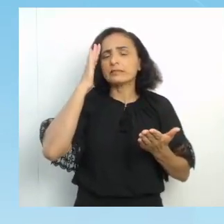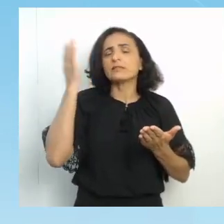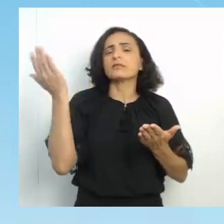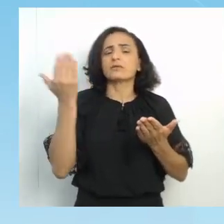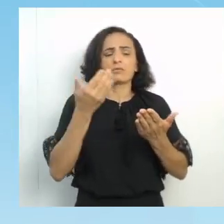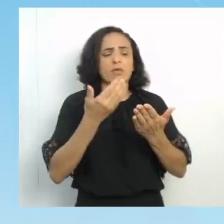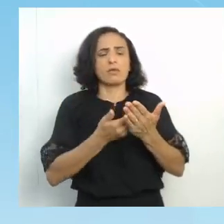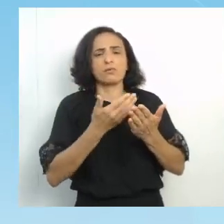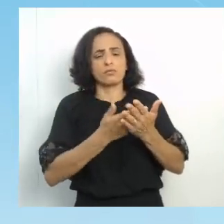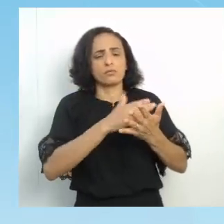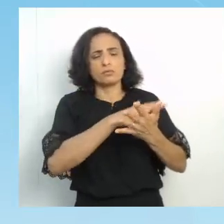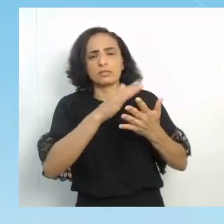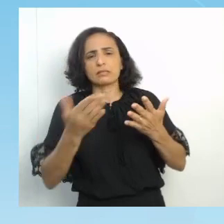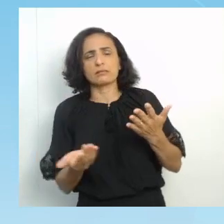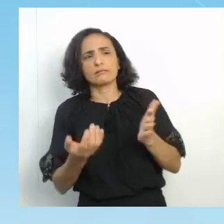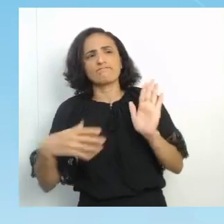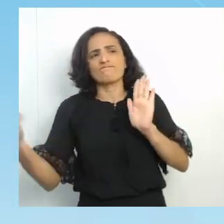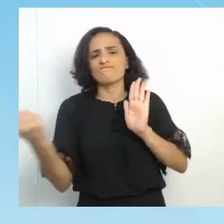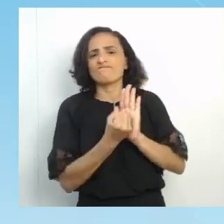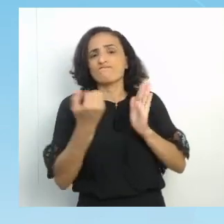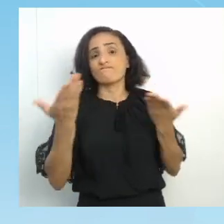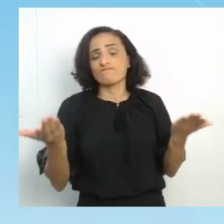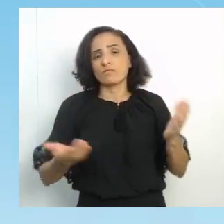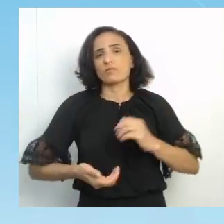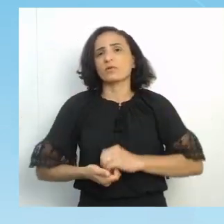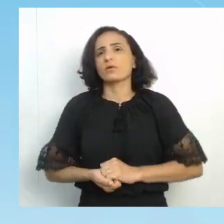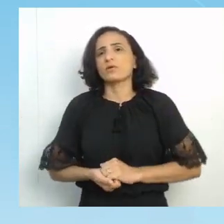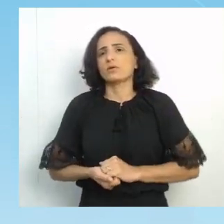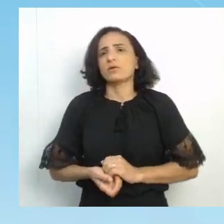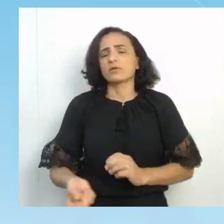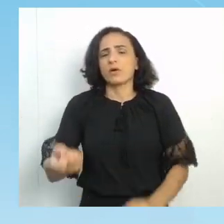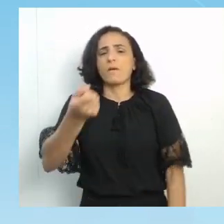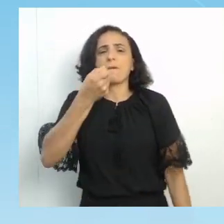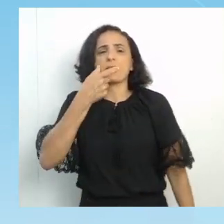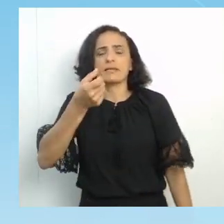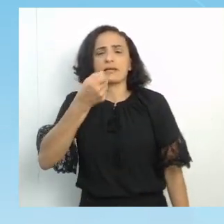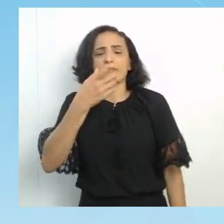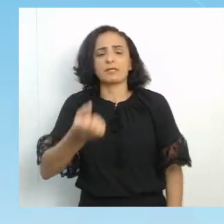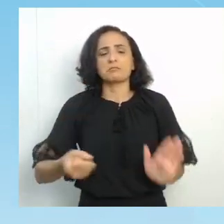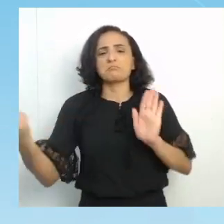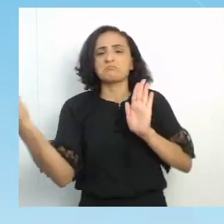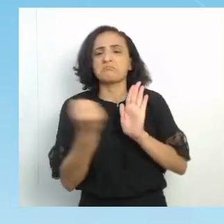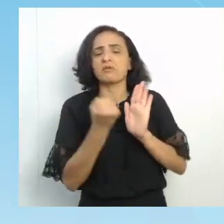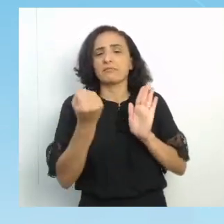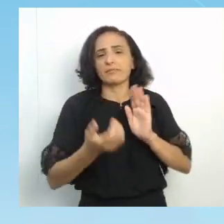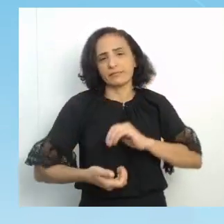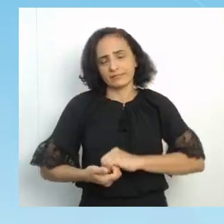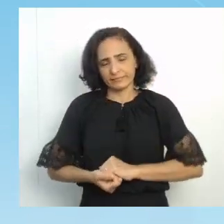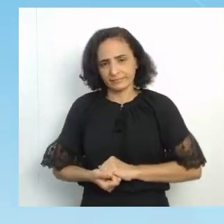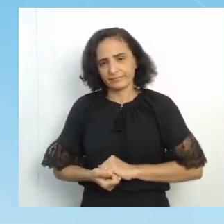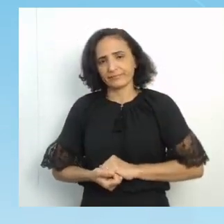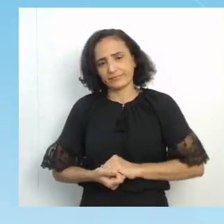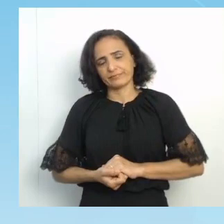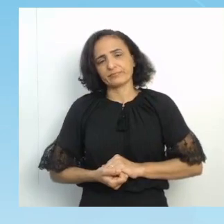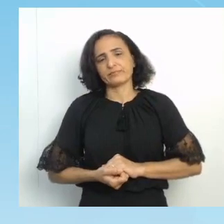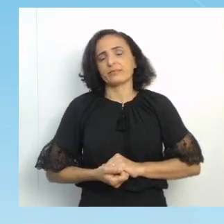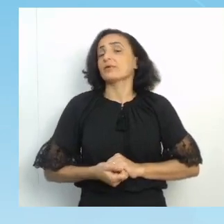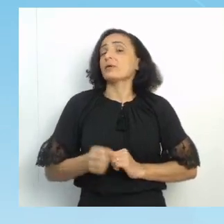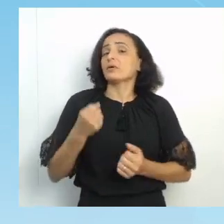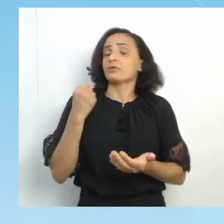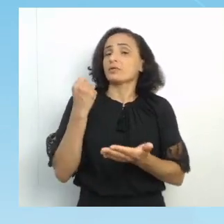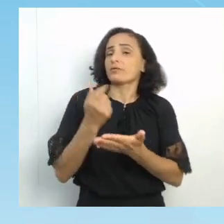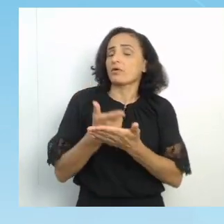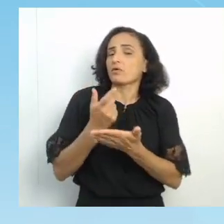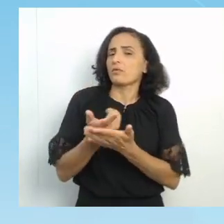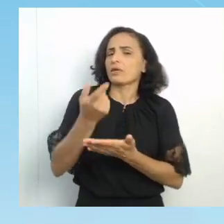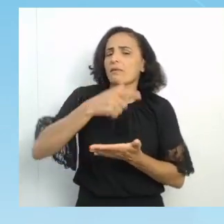de marca. Por exemplo, a gente tem um medicamento de referência. Quando tem esse medicamento de referência, por ter ali